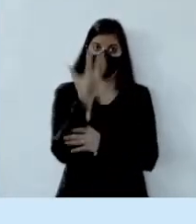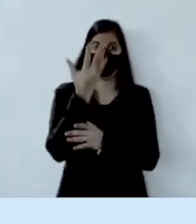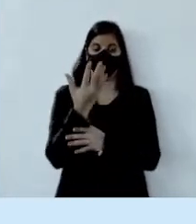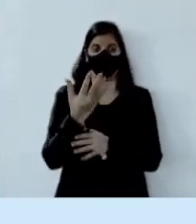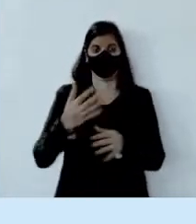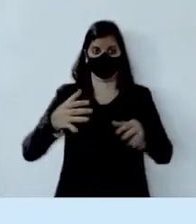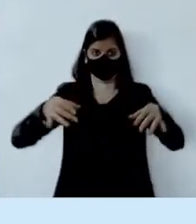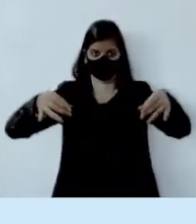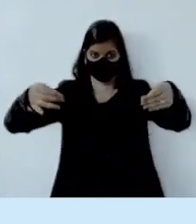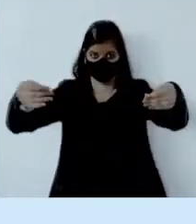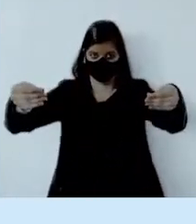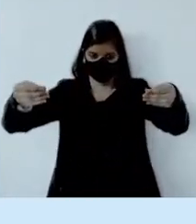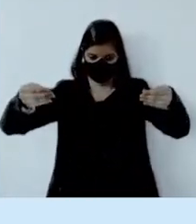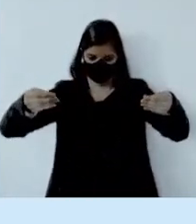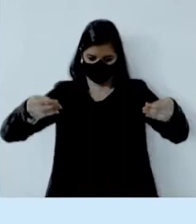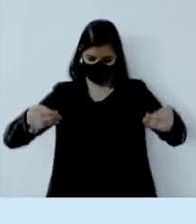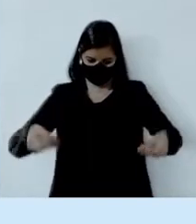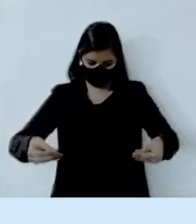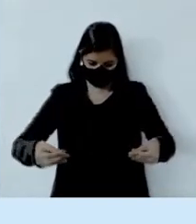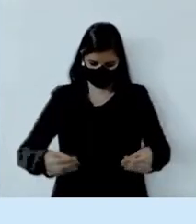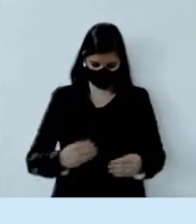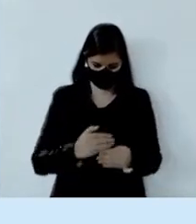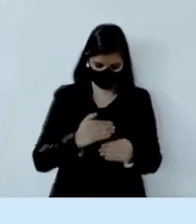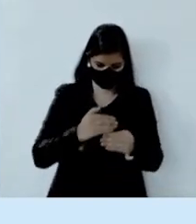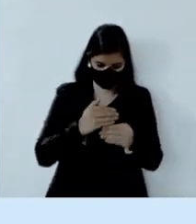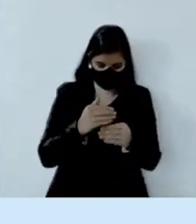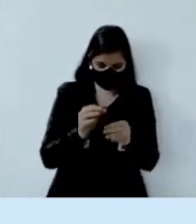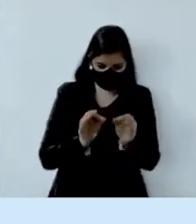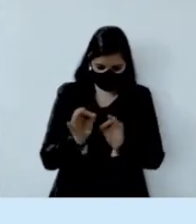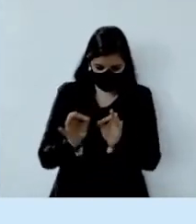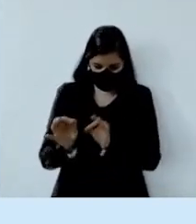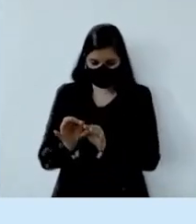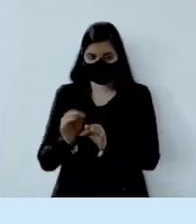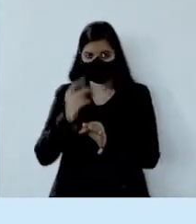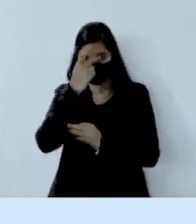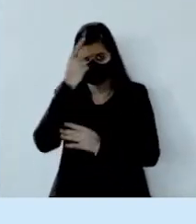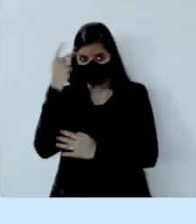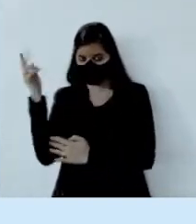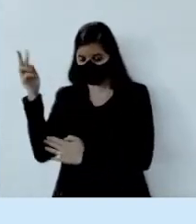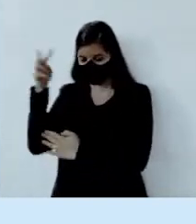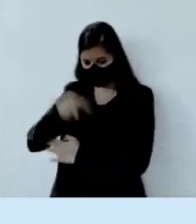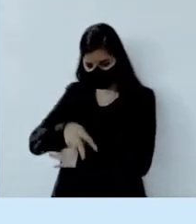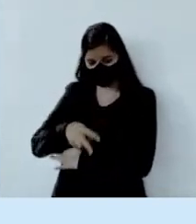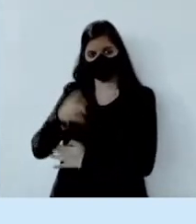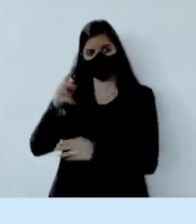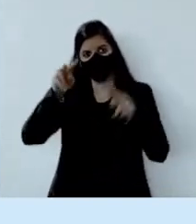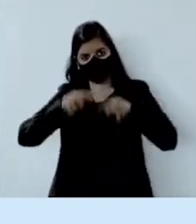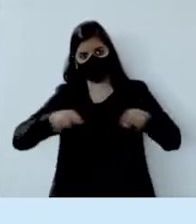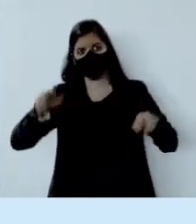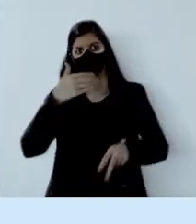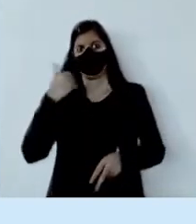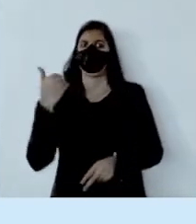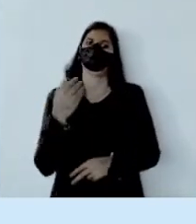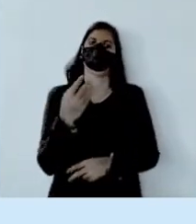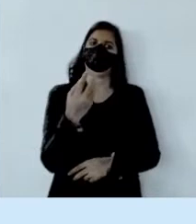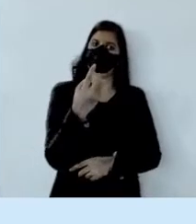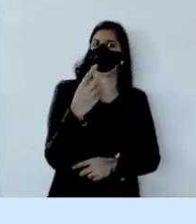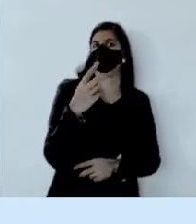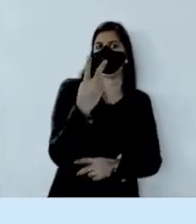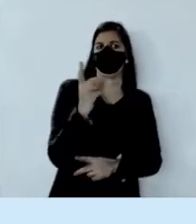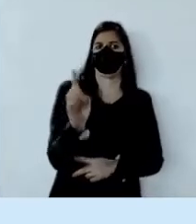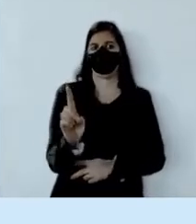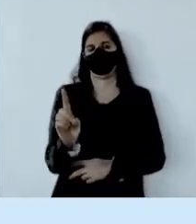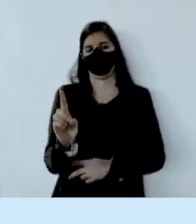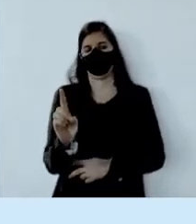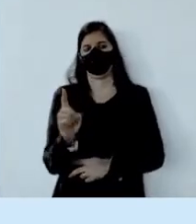ter um entendimento melhor do que estamos projetando. Então, a gente inicialmente tem aquela visão bidimensional, com planta baixa, com